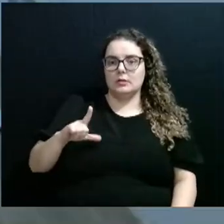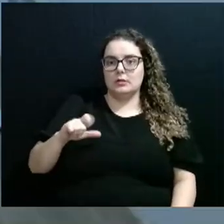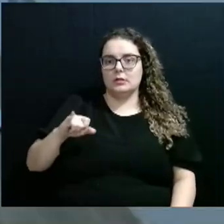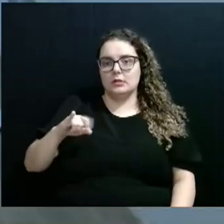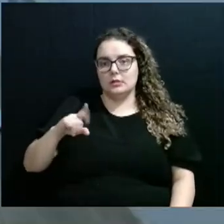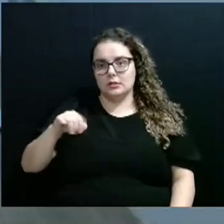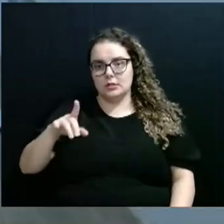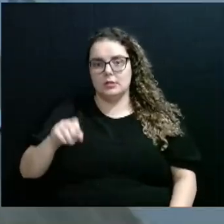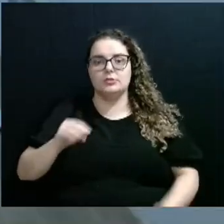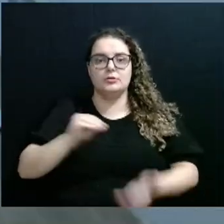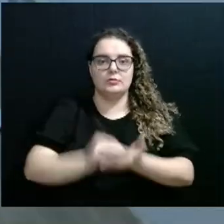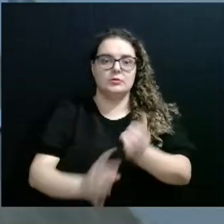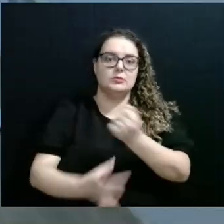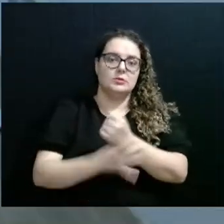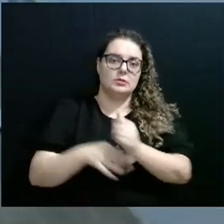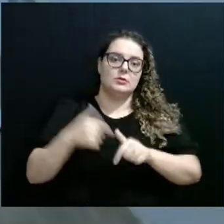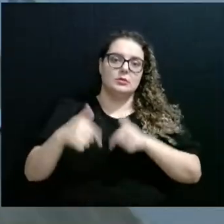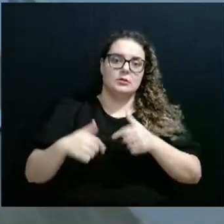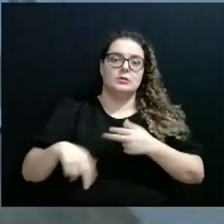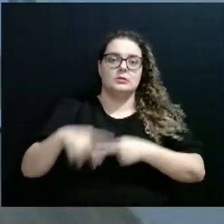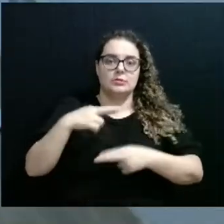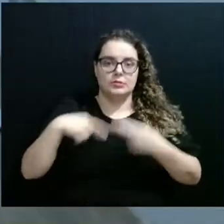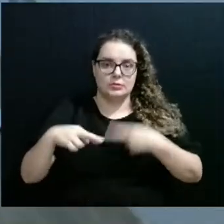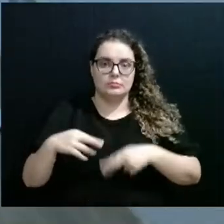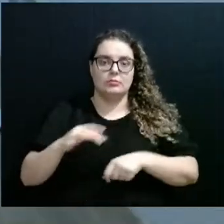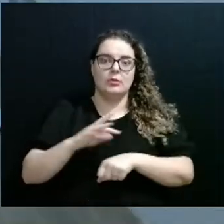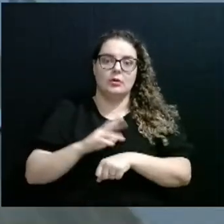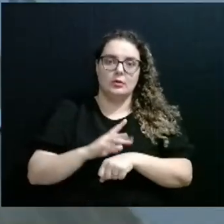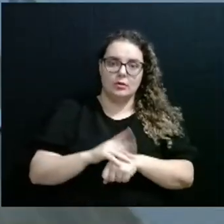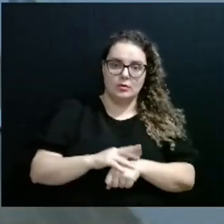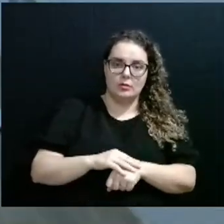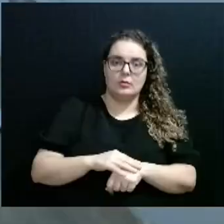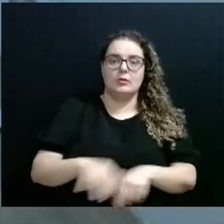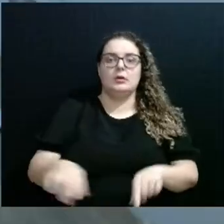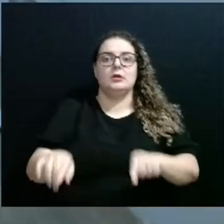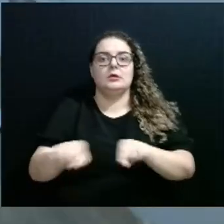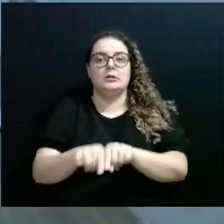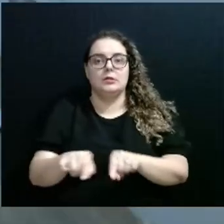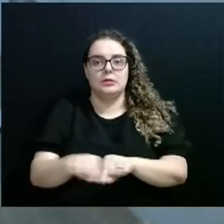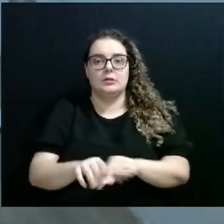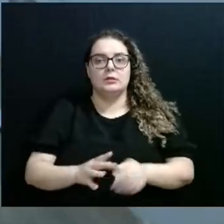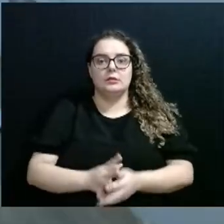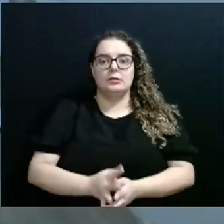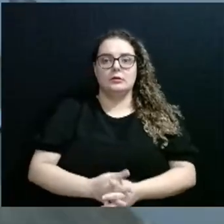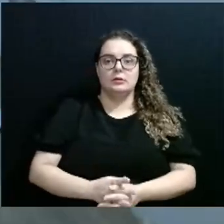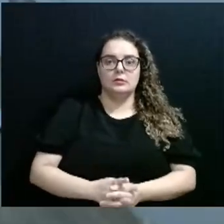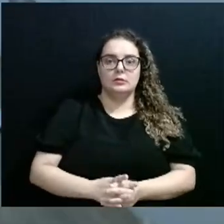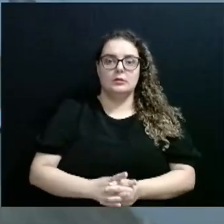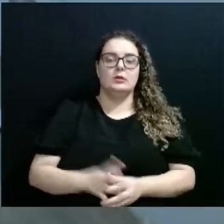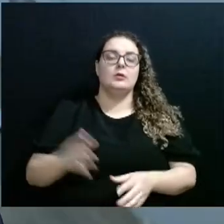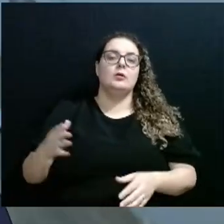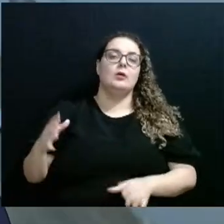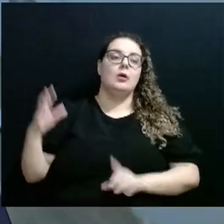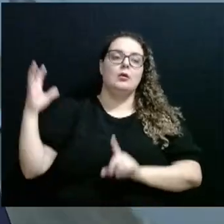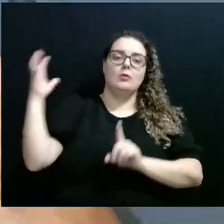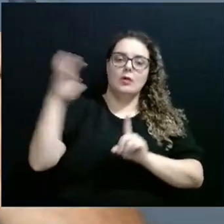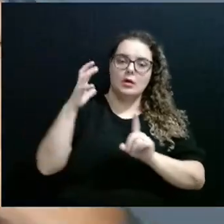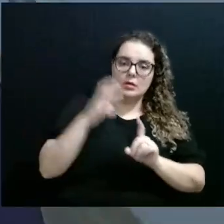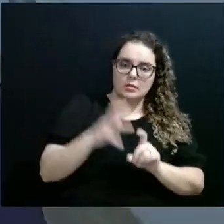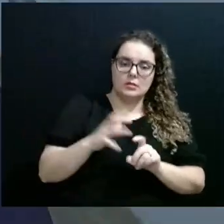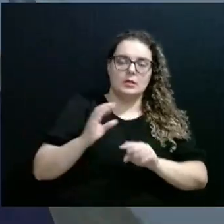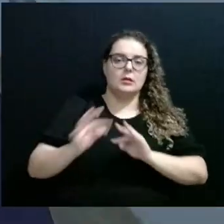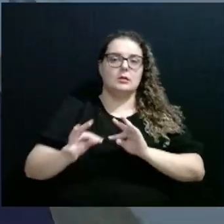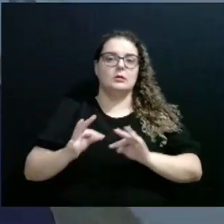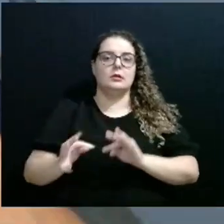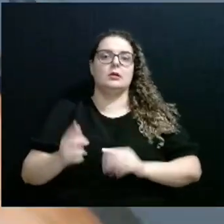trabalho, está ligado ao adoecimento e ao assédio como técnica de gestão.